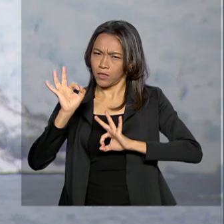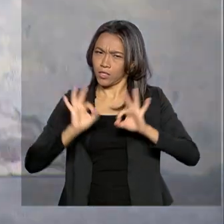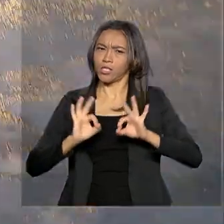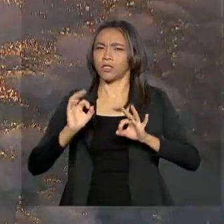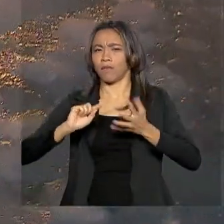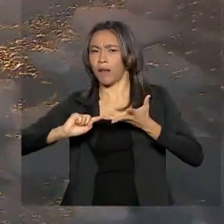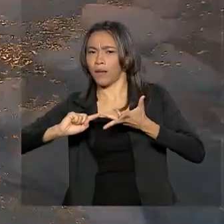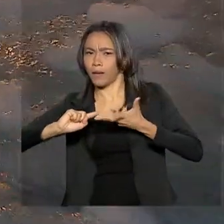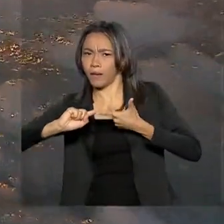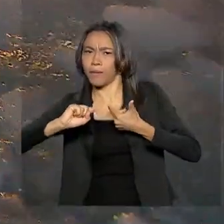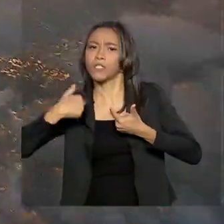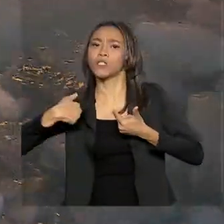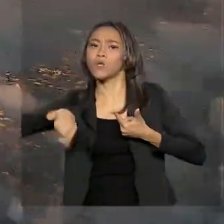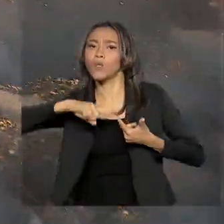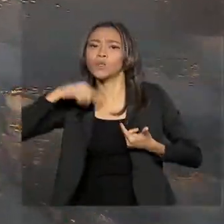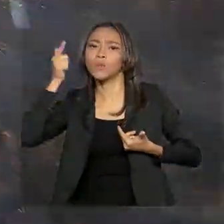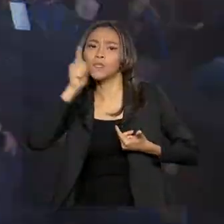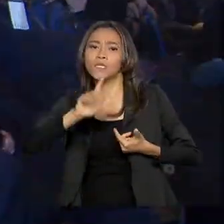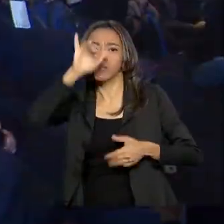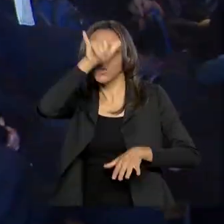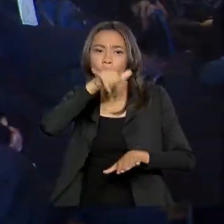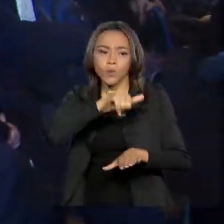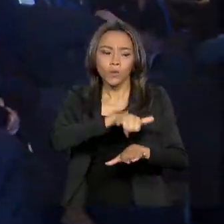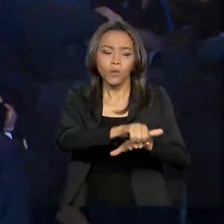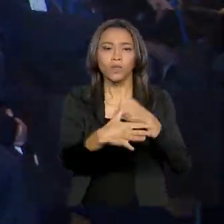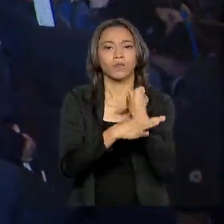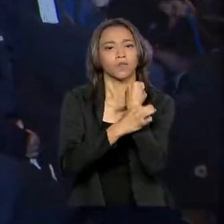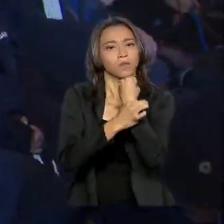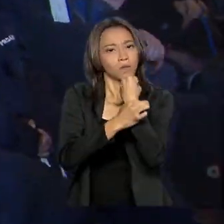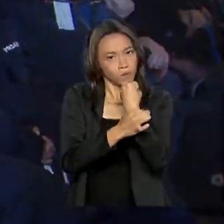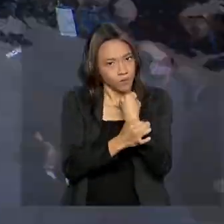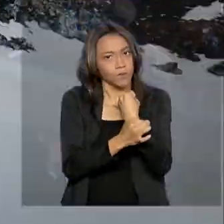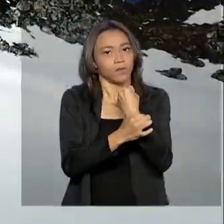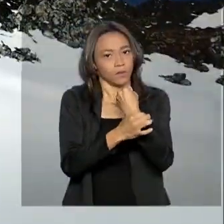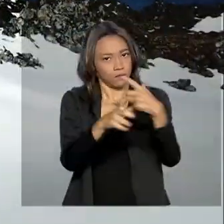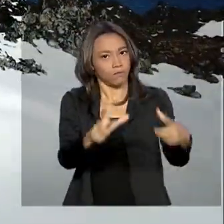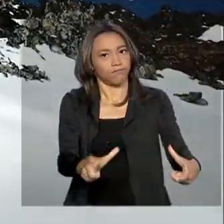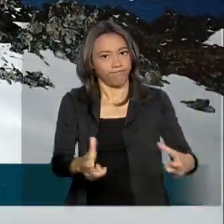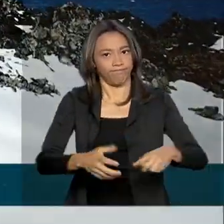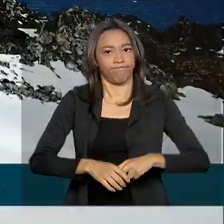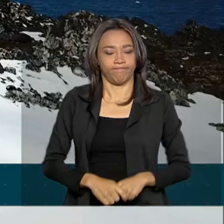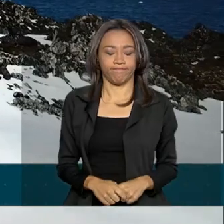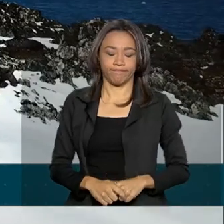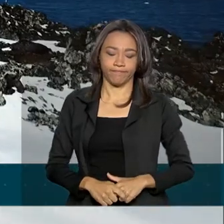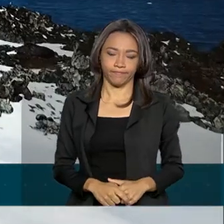envolvidos para que nós consigamos realizar o pouso, a missão aqui, de forma bastante segura.